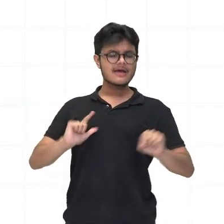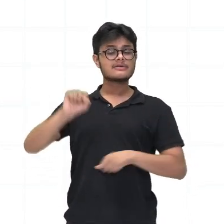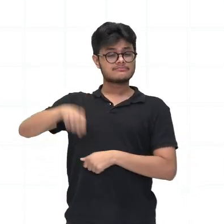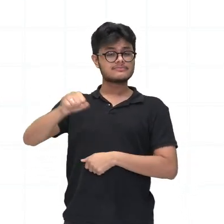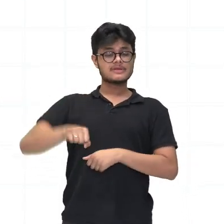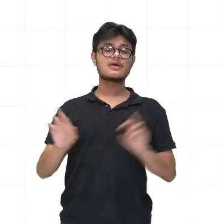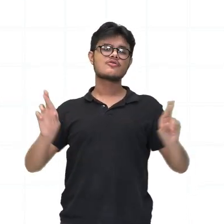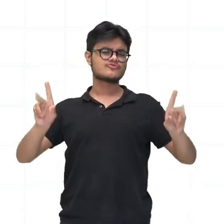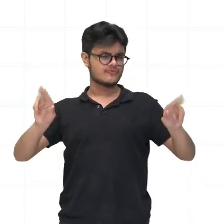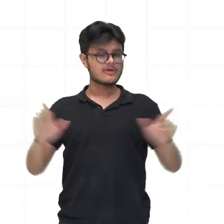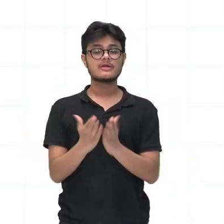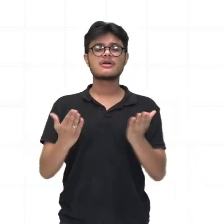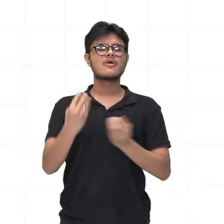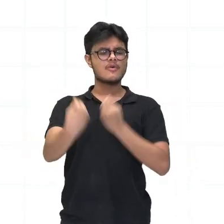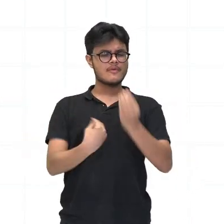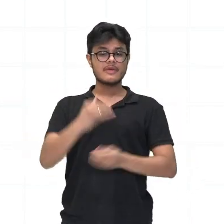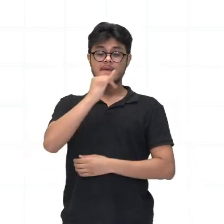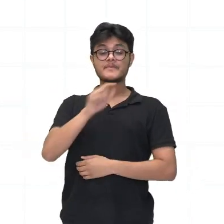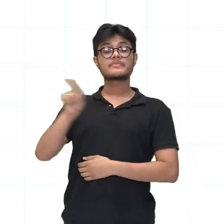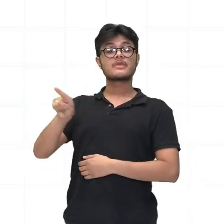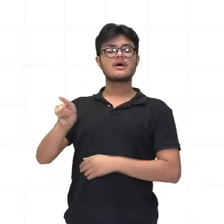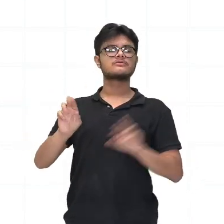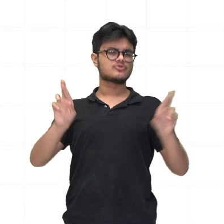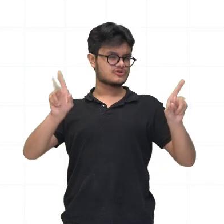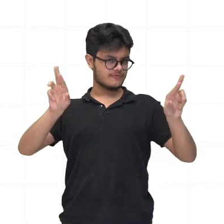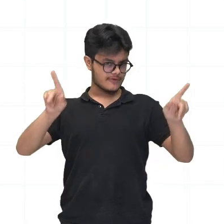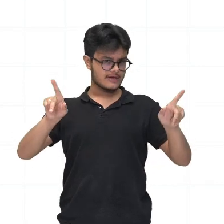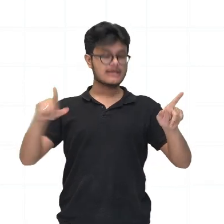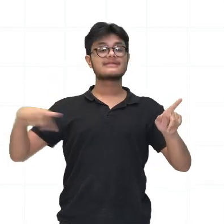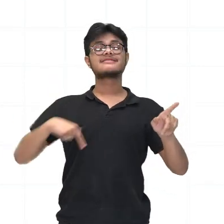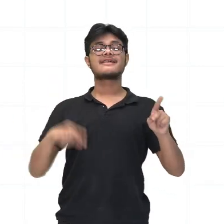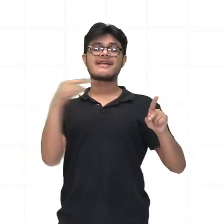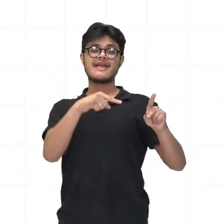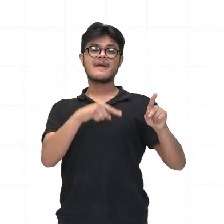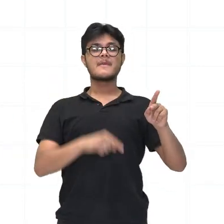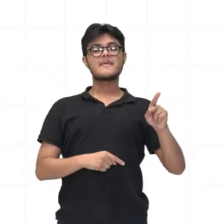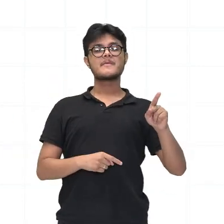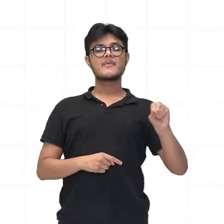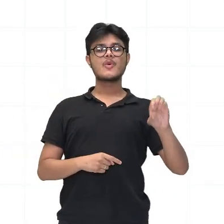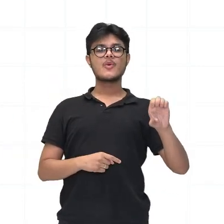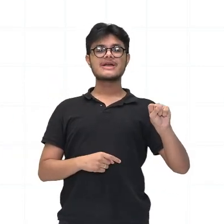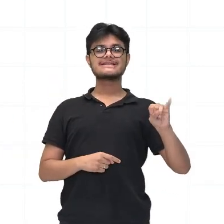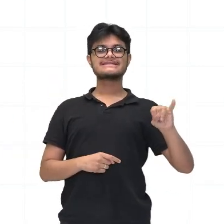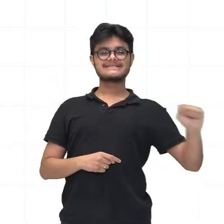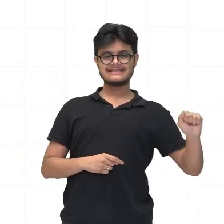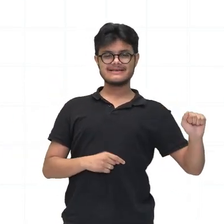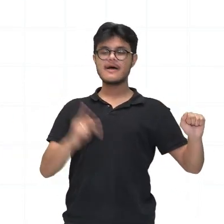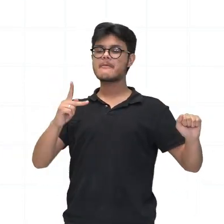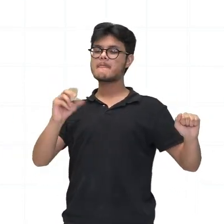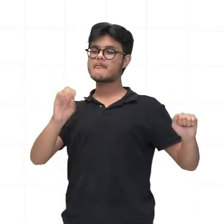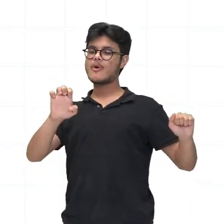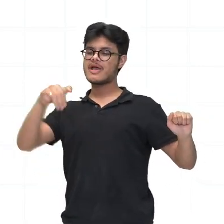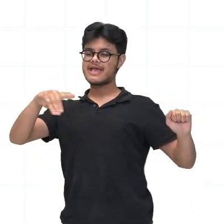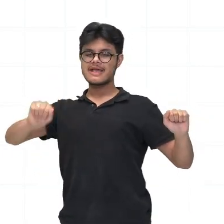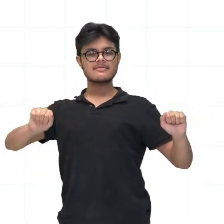a diferenciação entre estes dois conceitos, correto? Entre poema e poesia. E aí